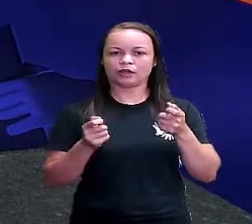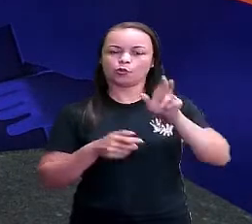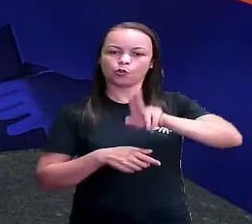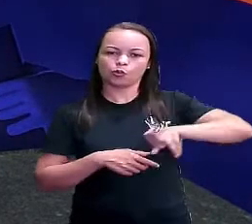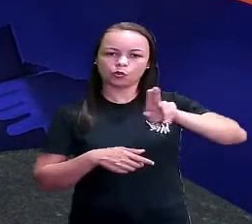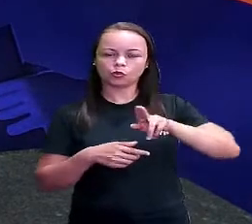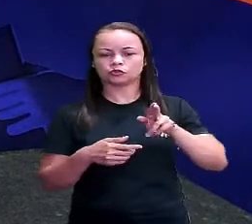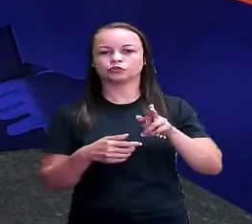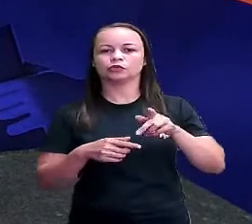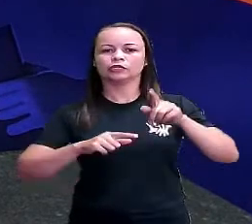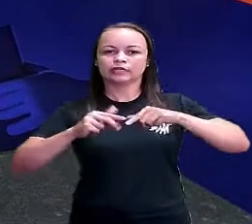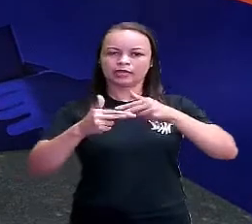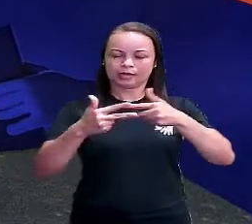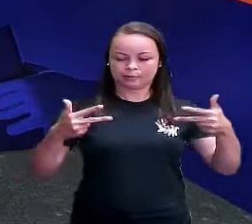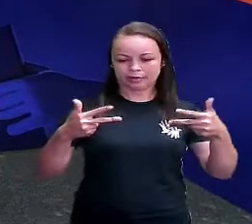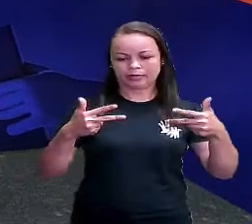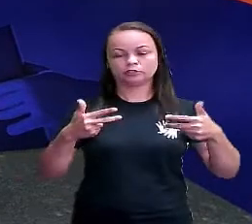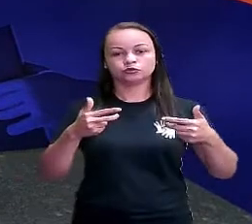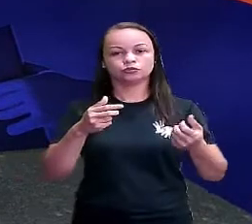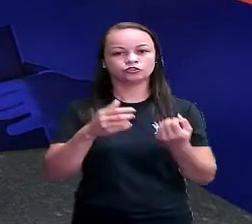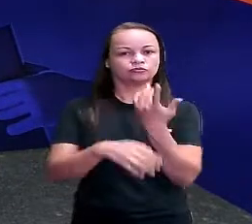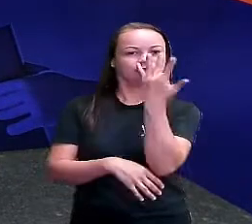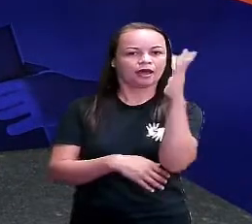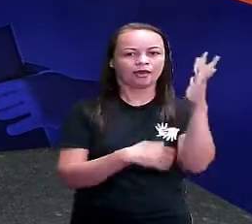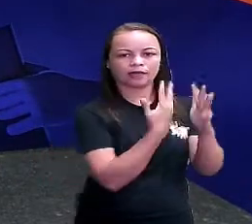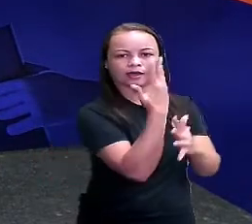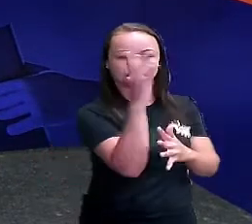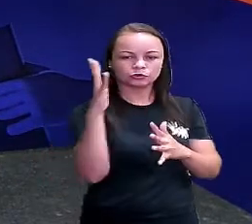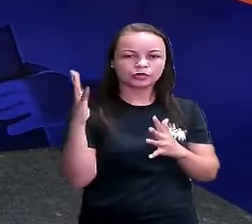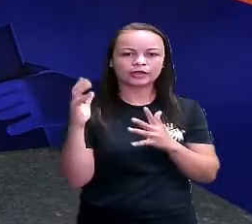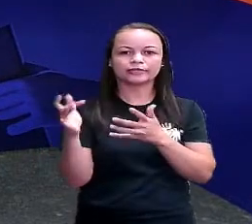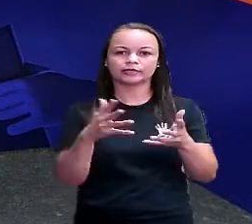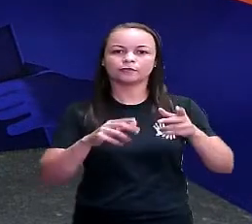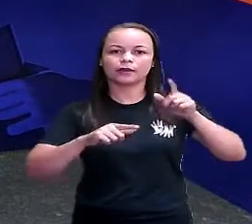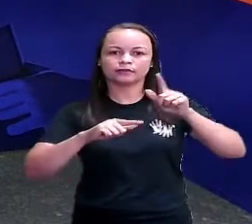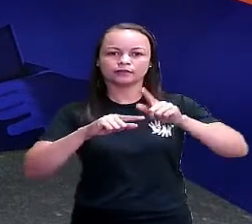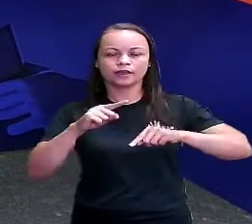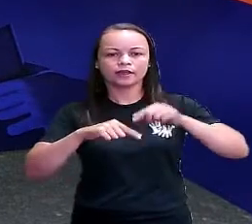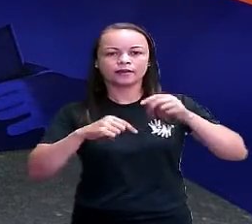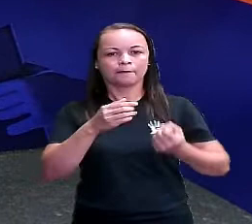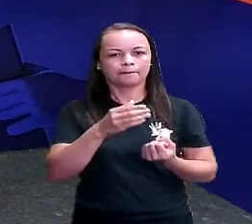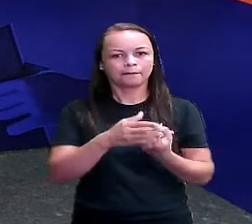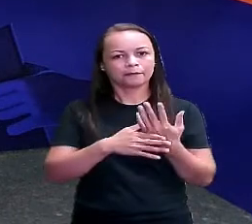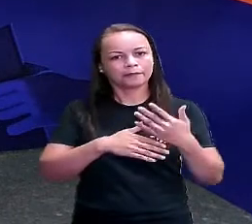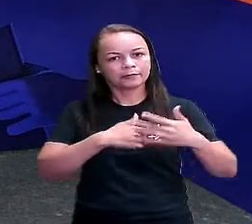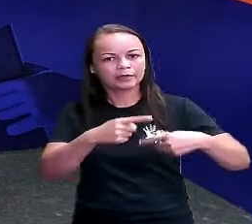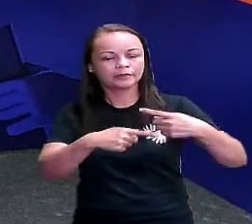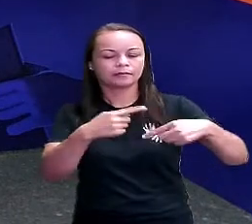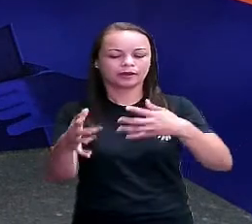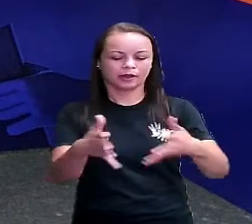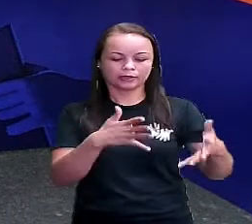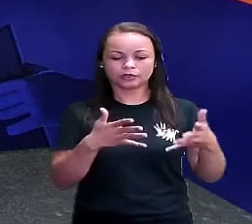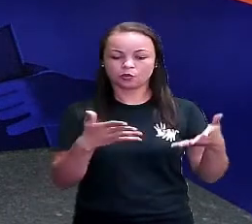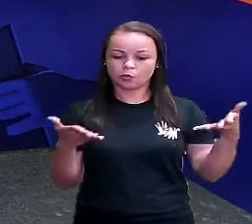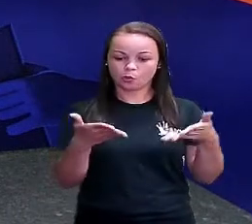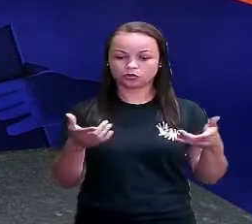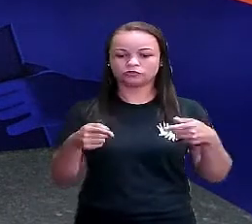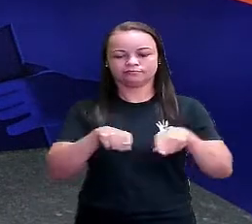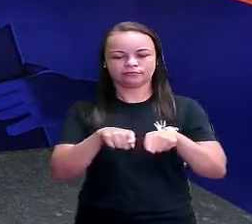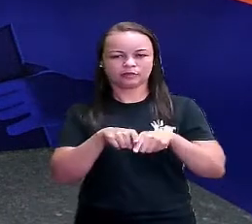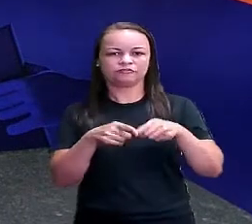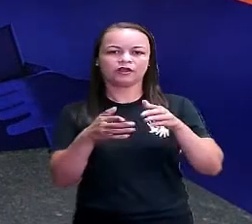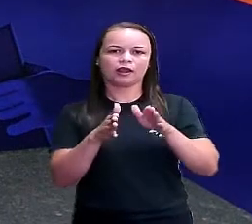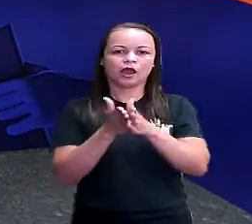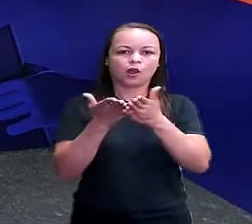natureza como matéria-prima, o Dia Internacional do Livro Infantil e também o Dia da